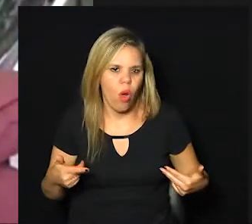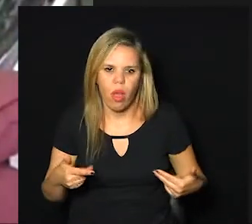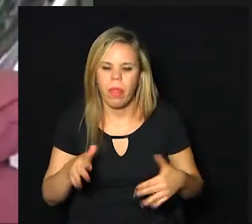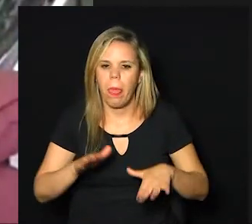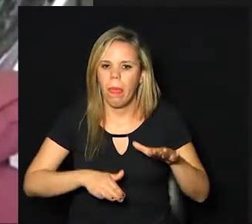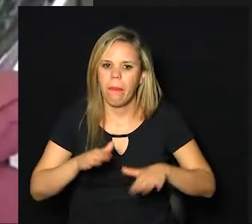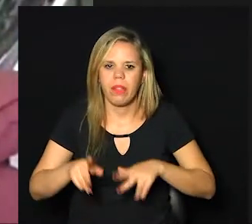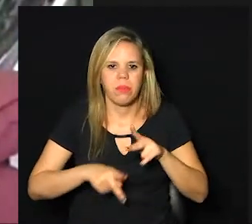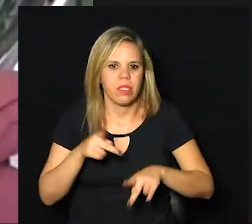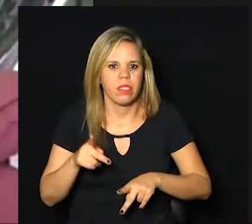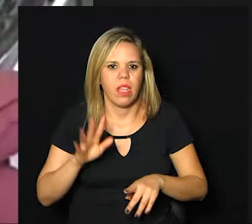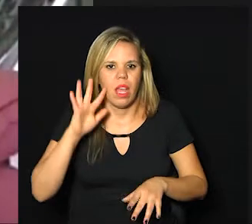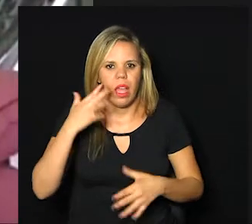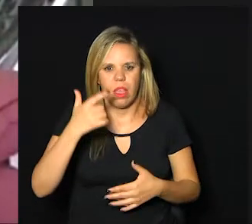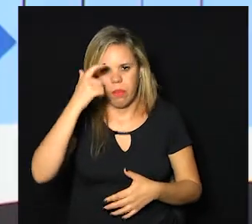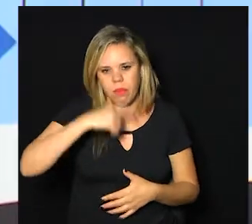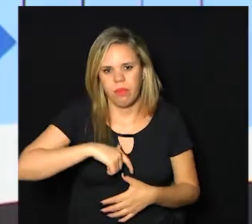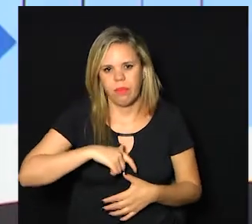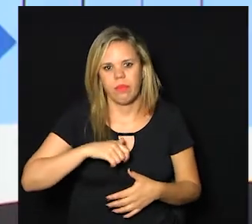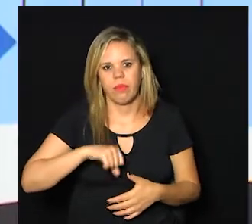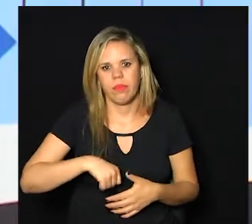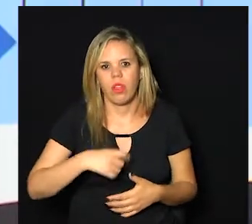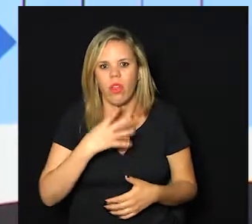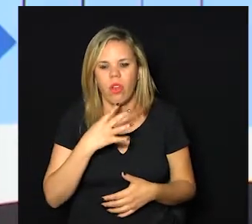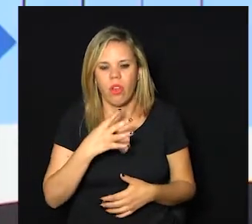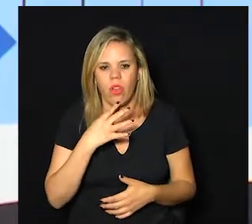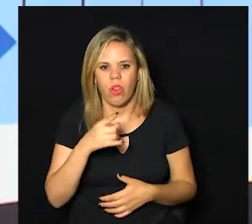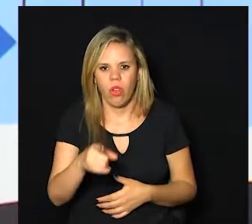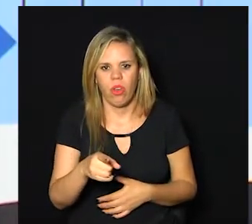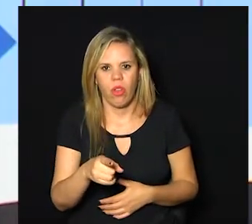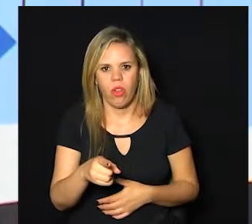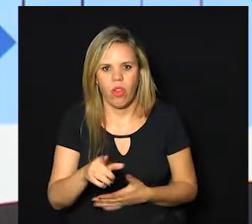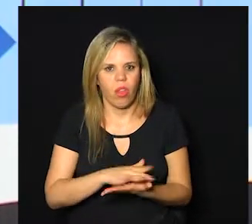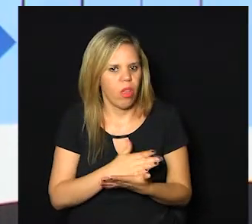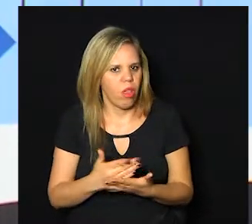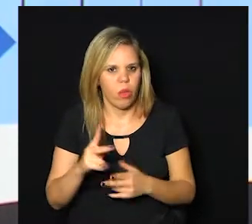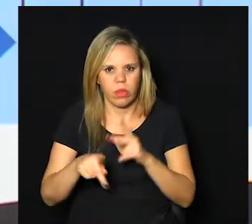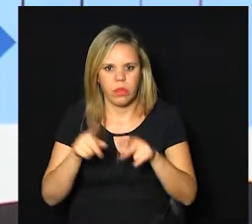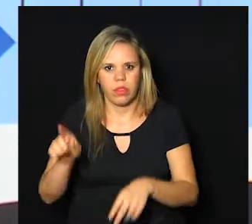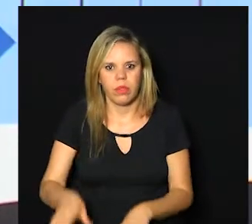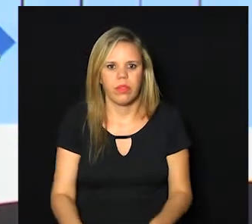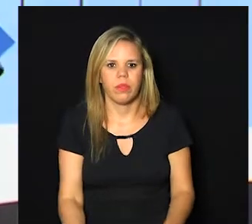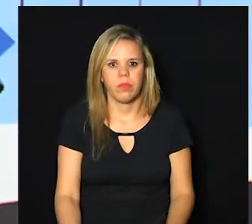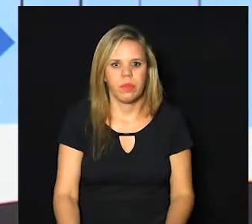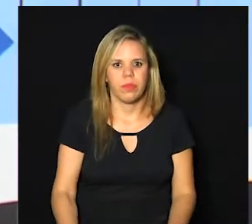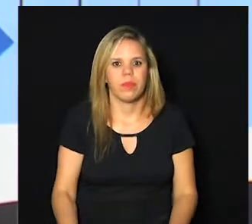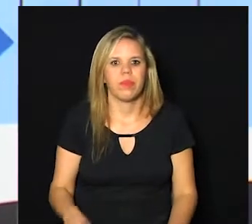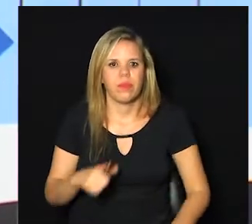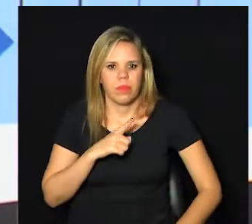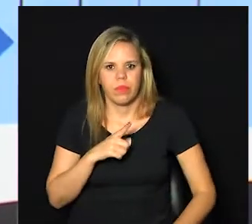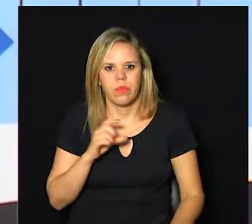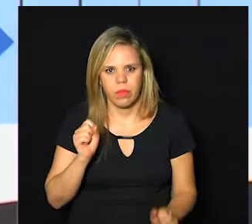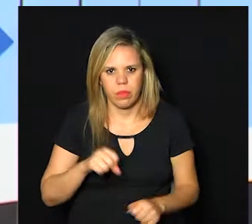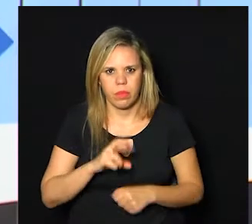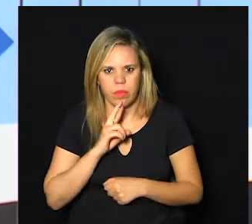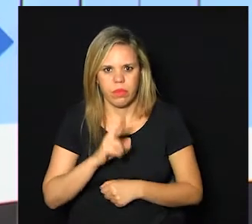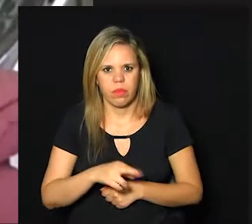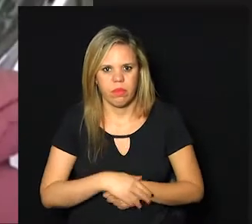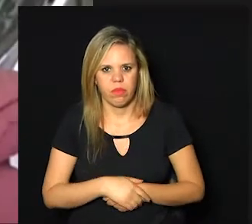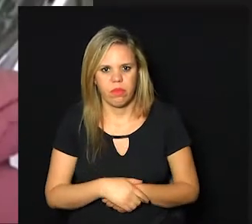se a pessoa estiver bem resolvida com ela ou não. Se autoconheça para você não se incomodar com o outro. Olha, tem mais perguntas, você topa